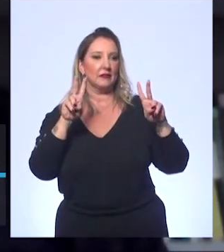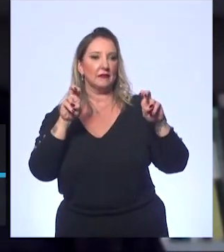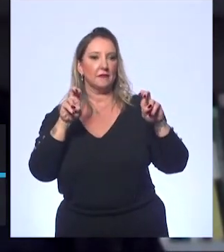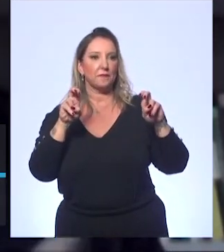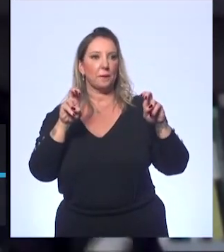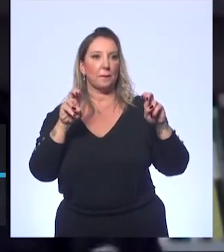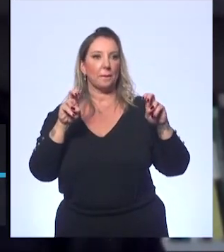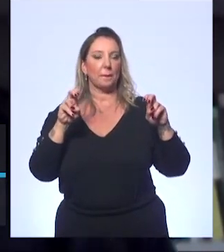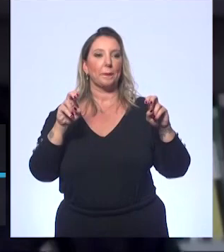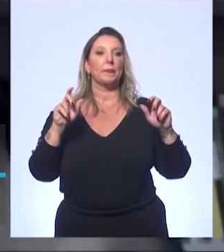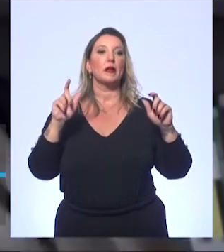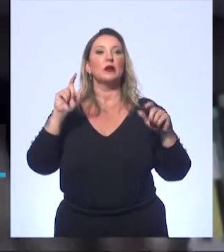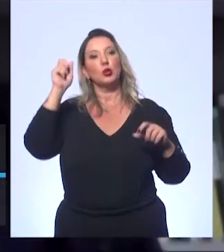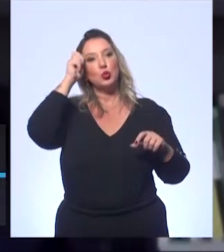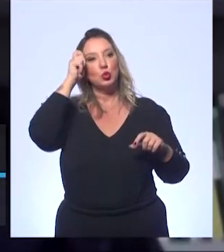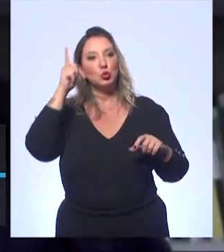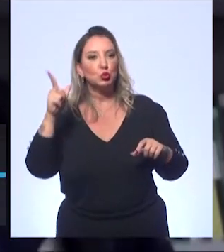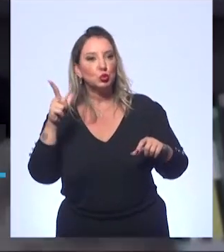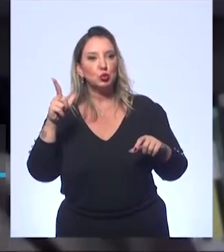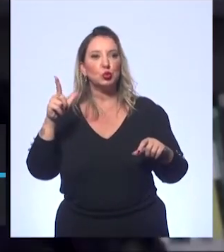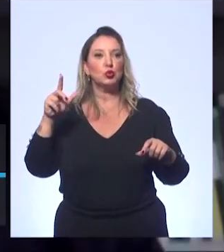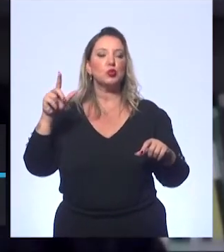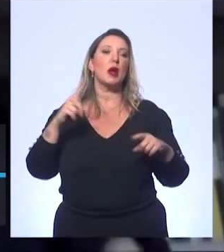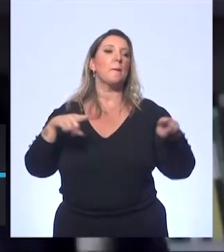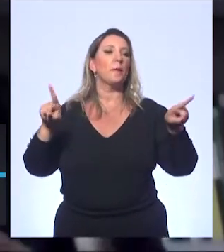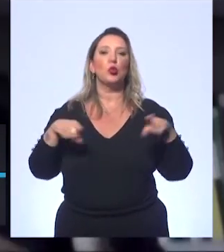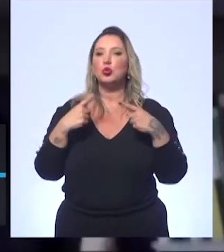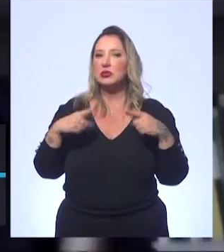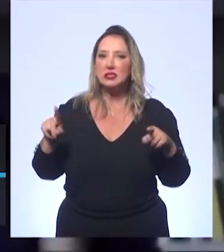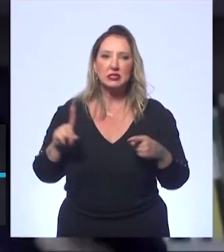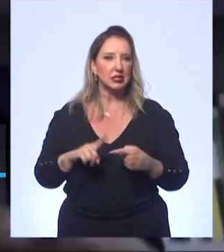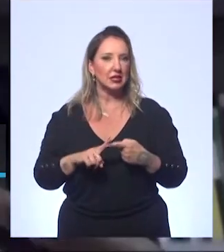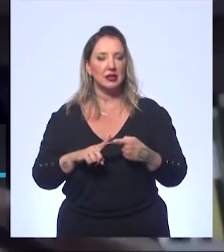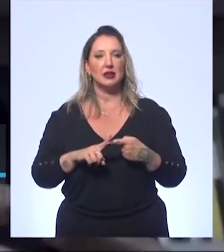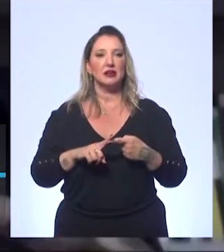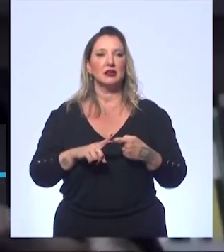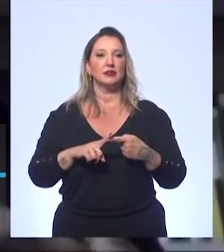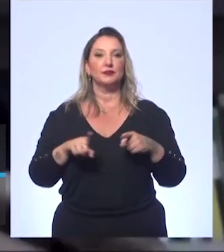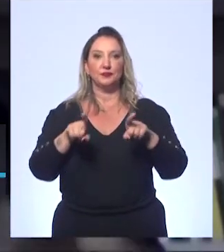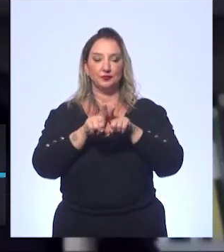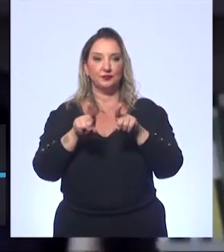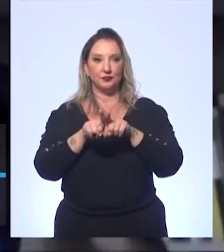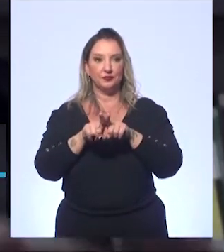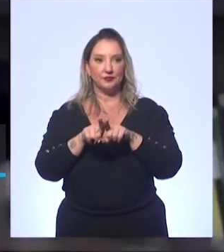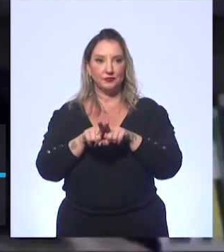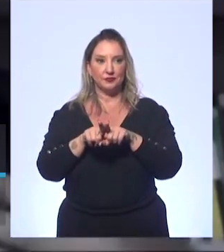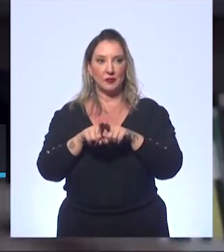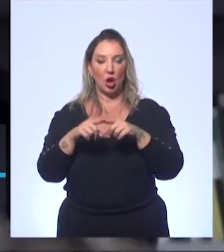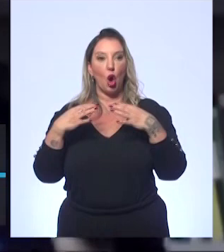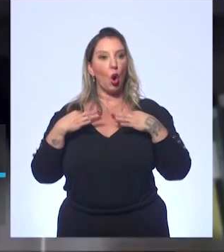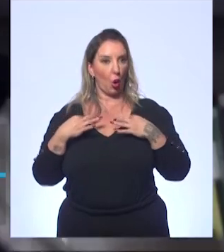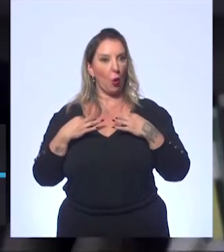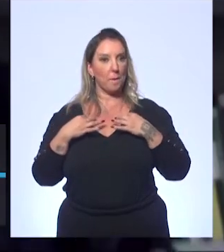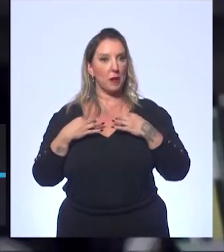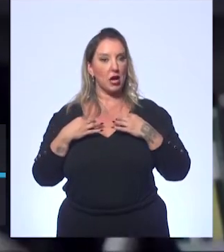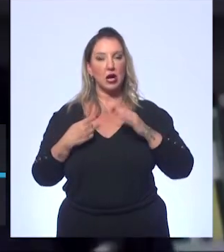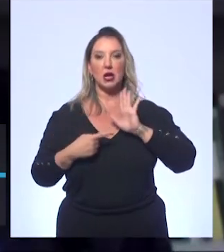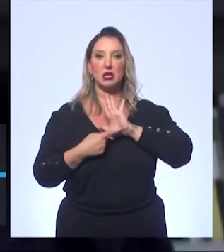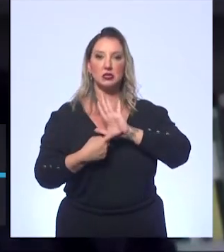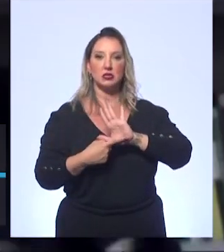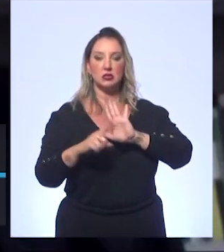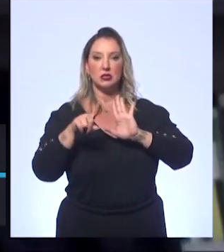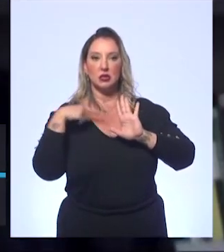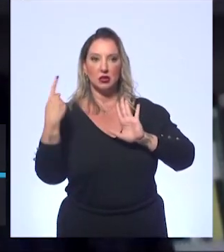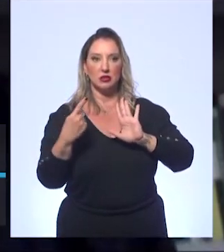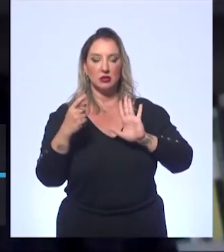do folclórico, a cultura, a música, assim como também a própria vestimenta que expressa a